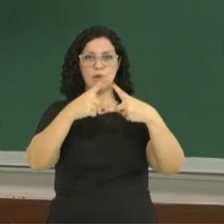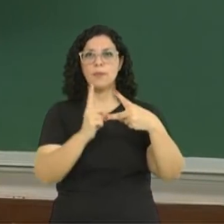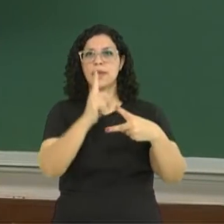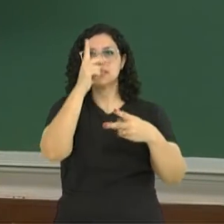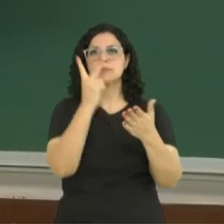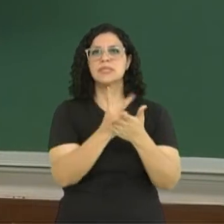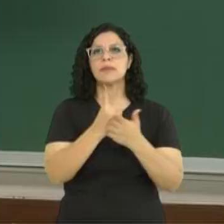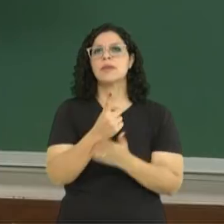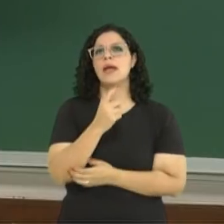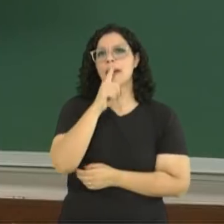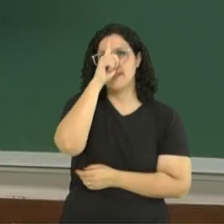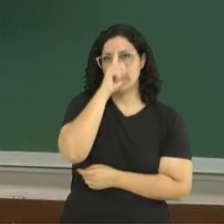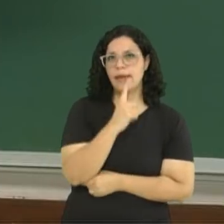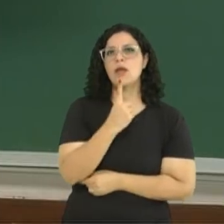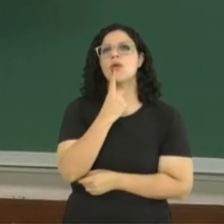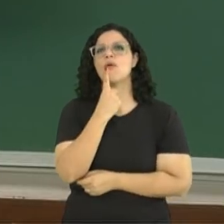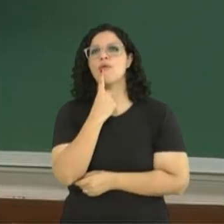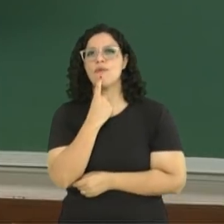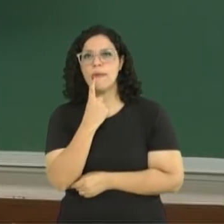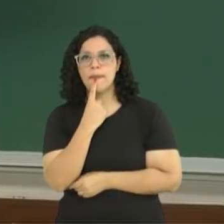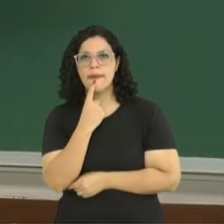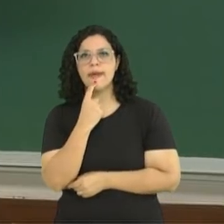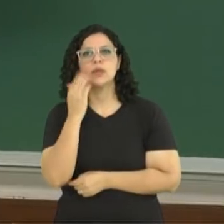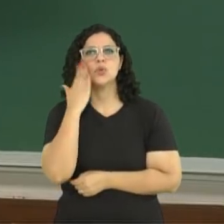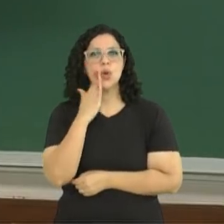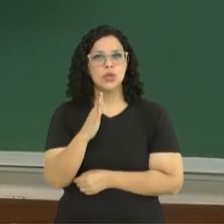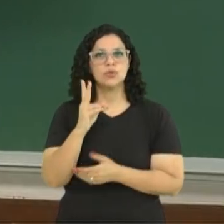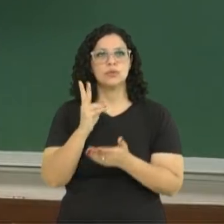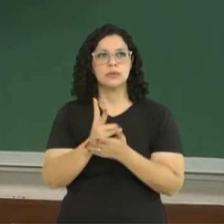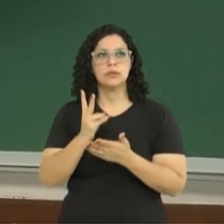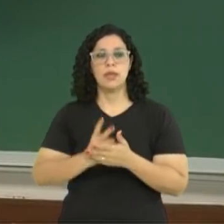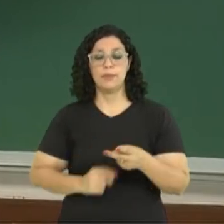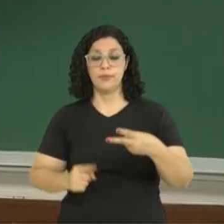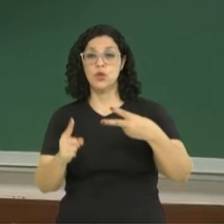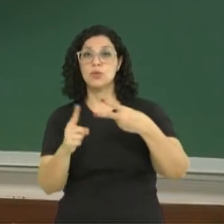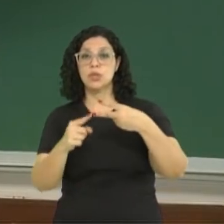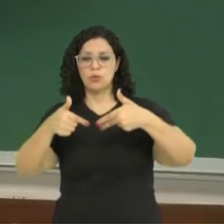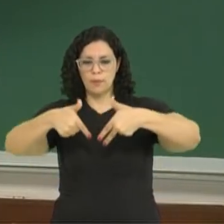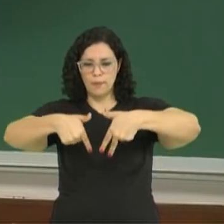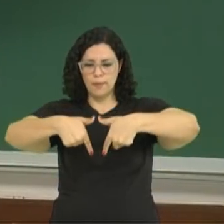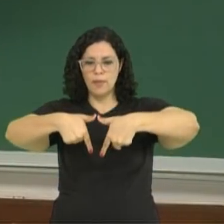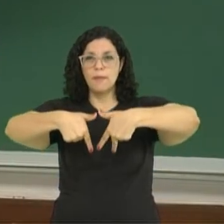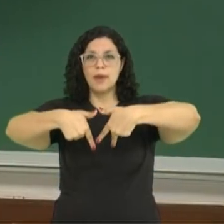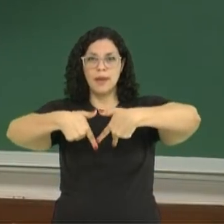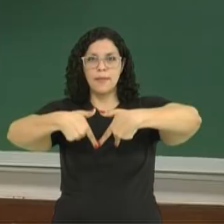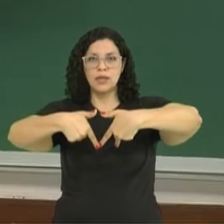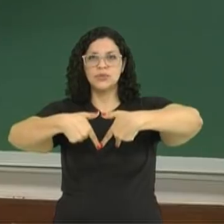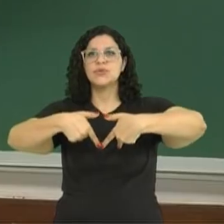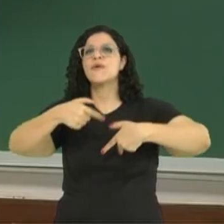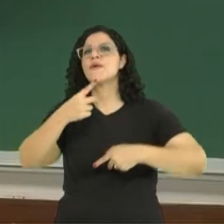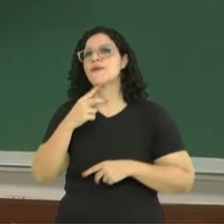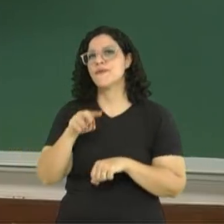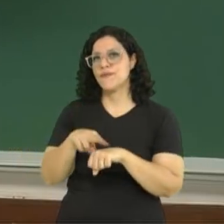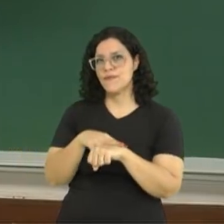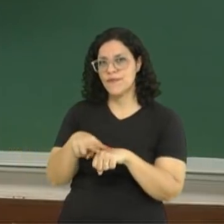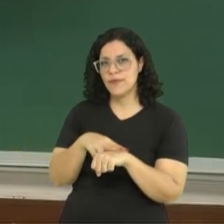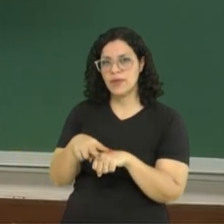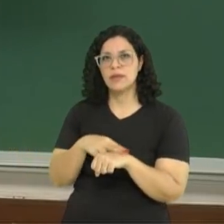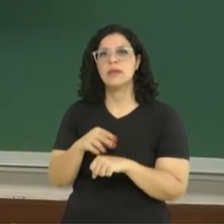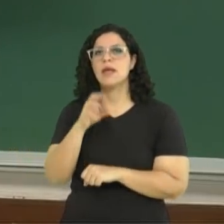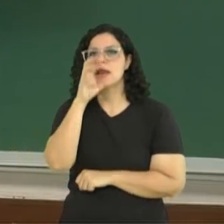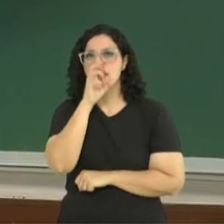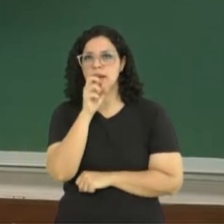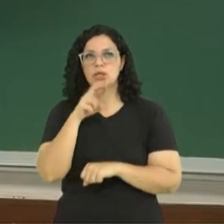amarelo, vermelho e azul. Você pode se lembrar do Super-Homem. Sempre tem as cores ali. Faz um triângulo para baixo, você vai ter o verde, laranja e roxo, que é as cores do Hulk e do